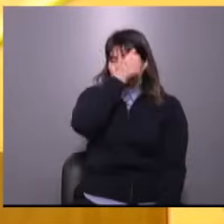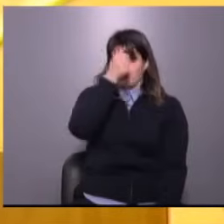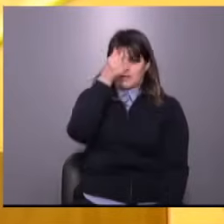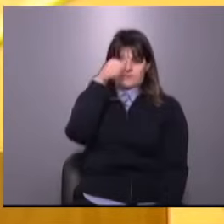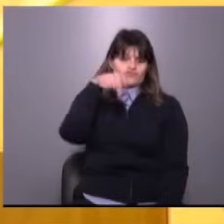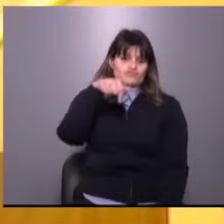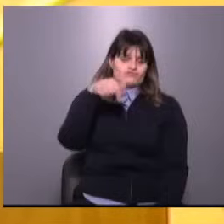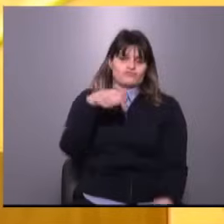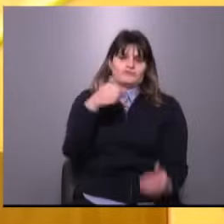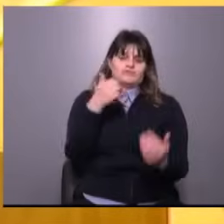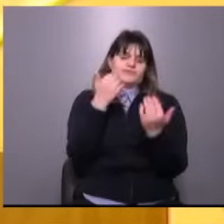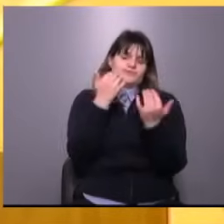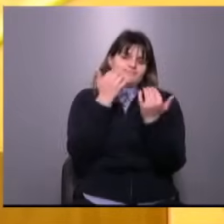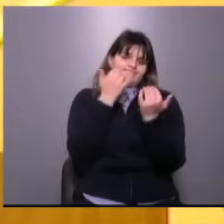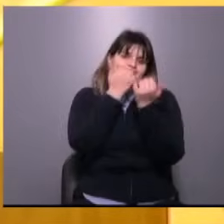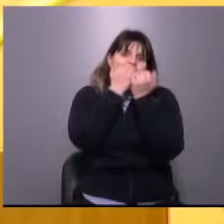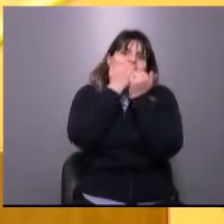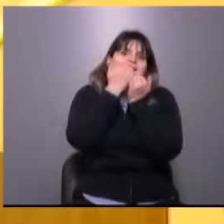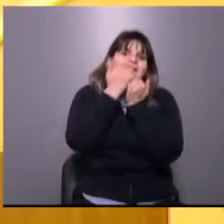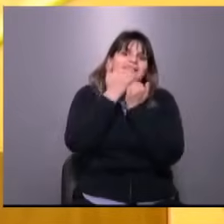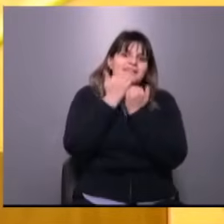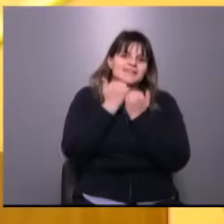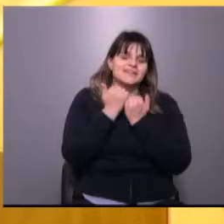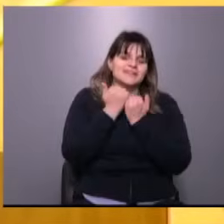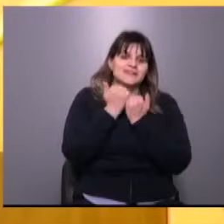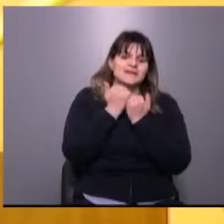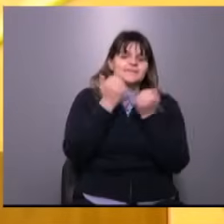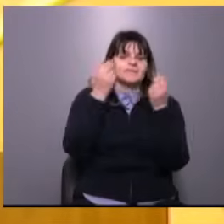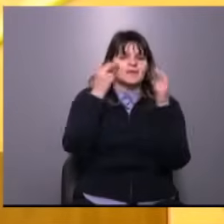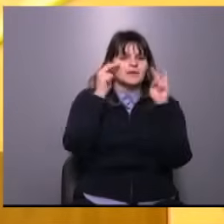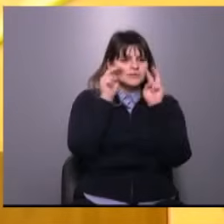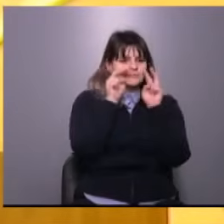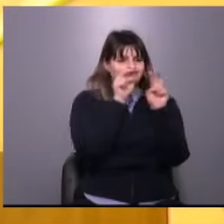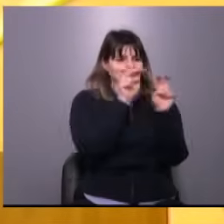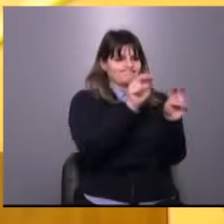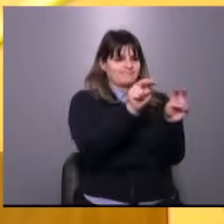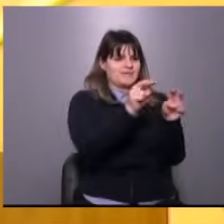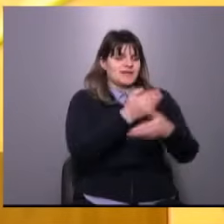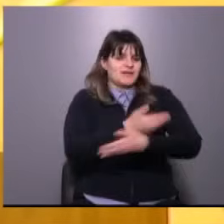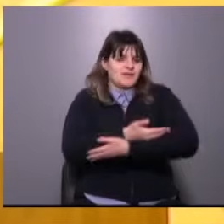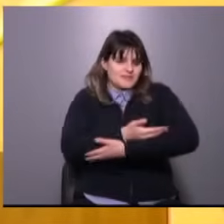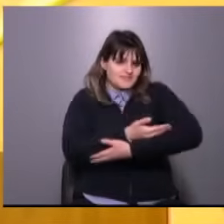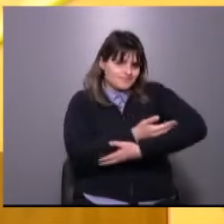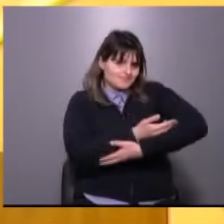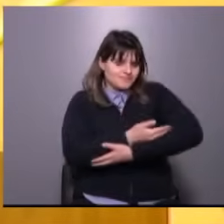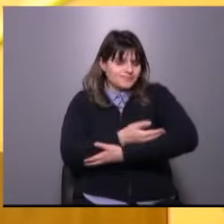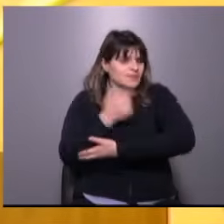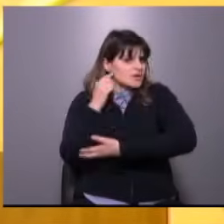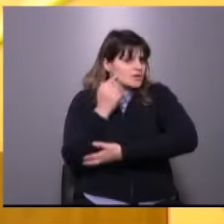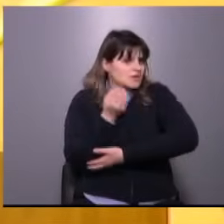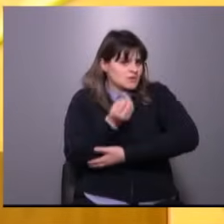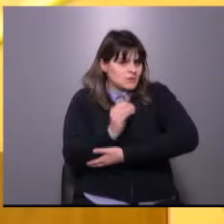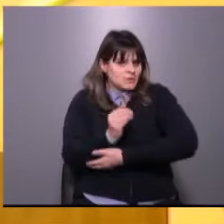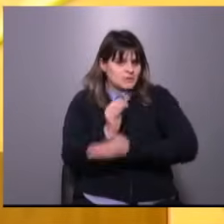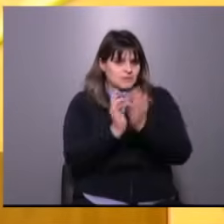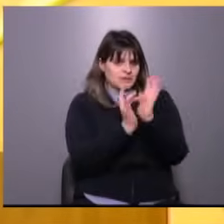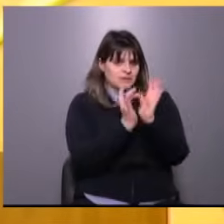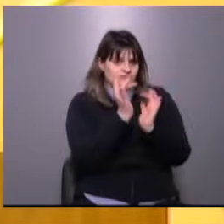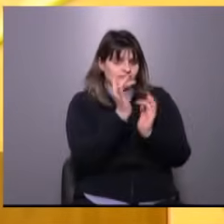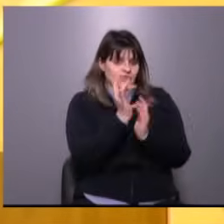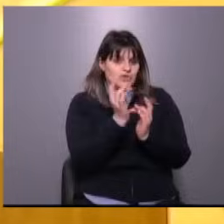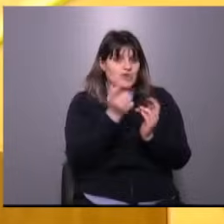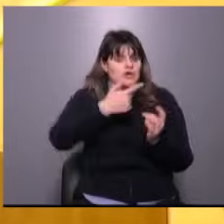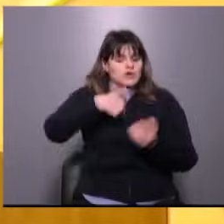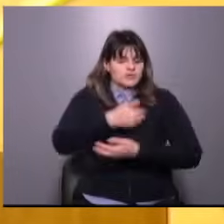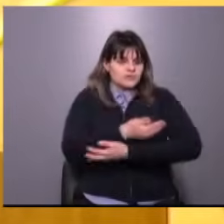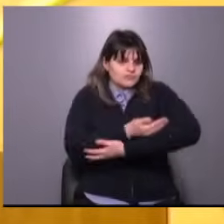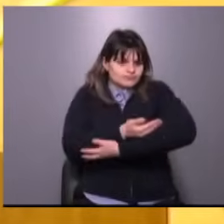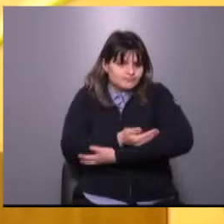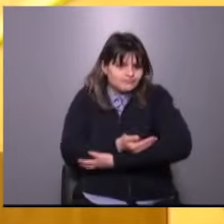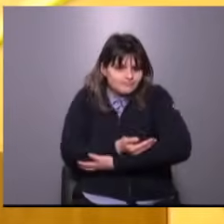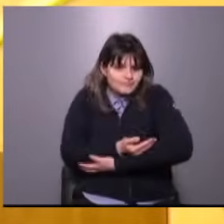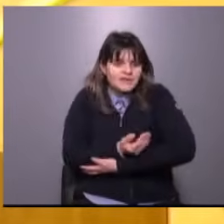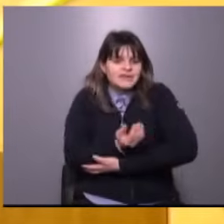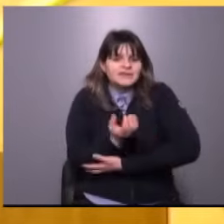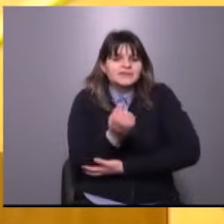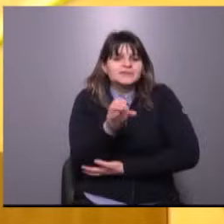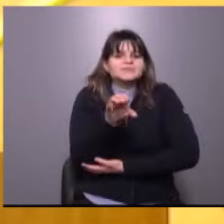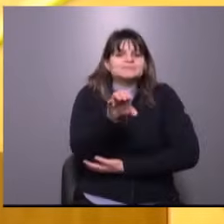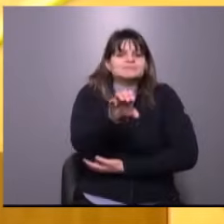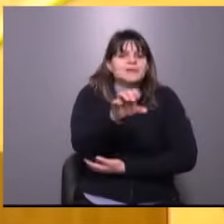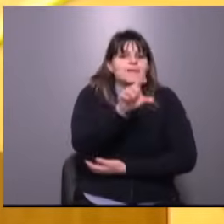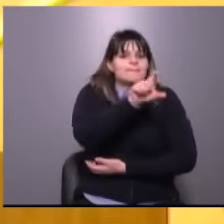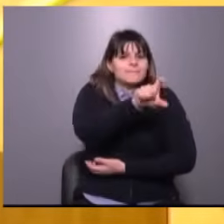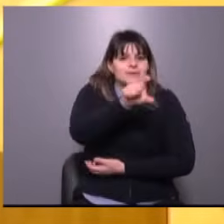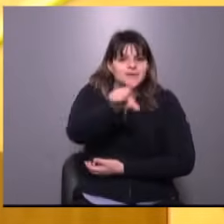Irmãos e irmãs, neste domingo da alegria, olhamos já para as imagens do Deus menino que poremos